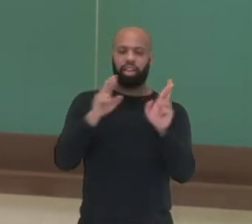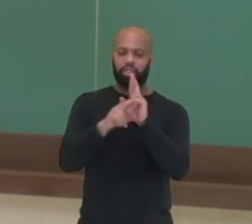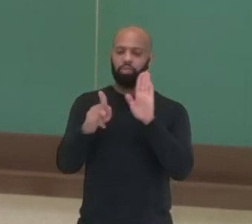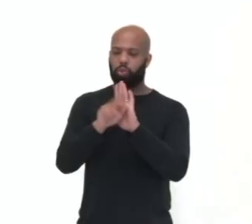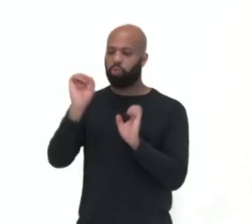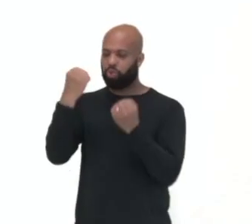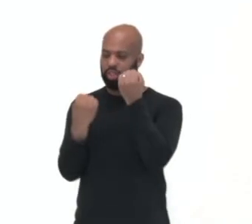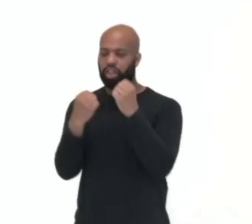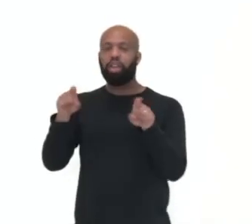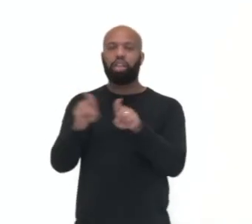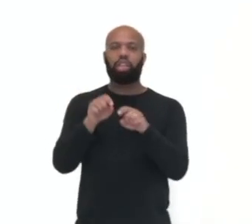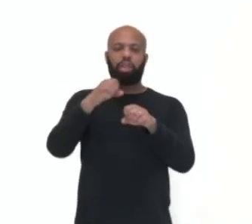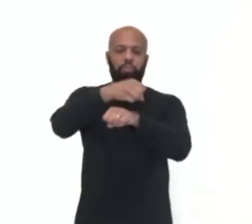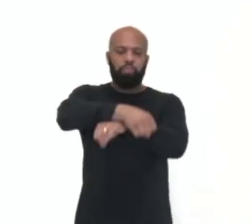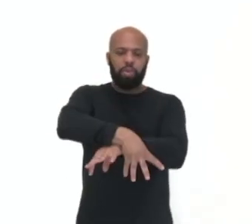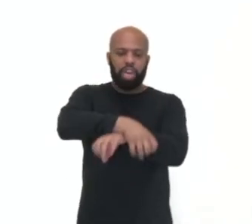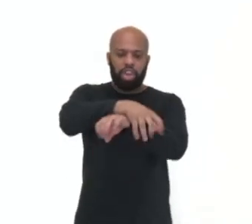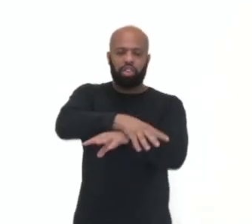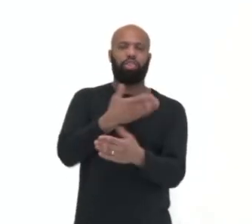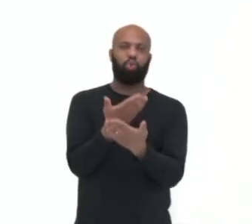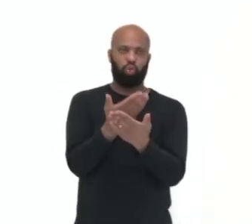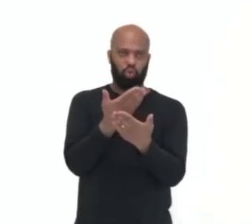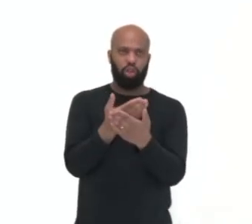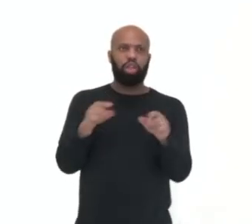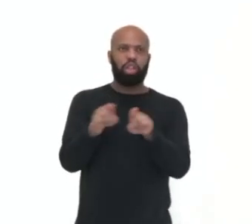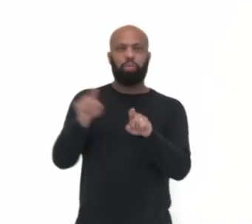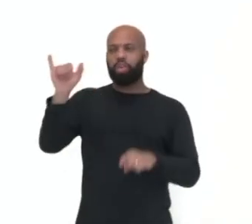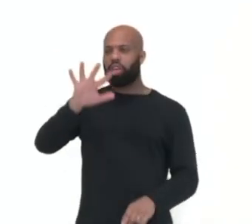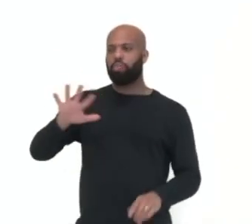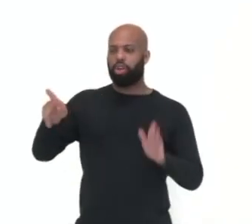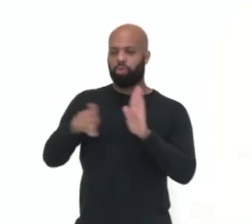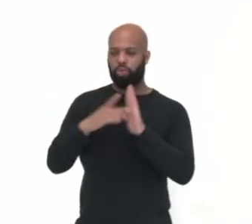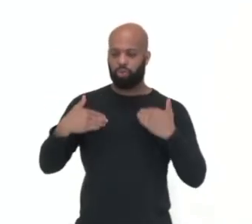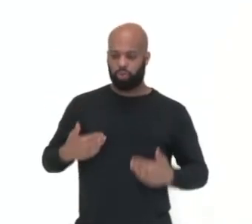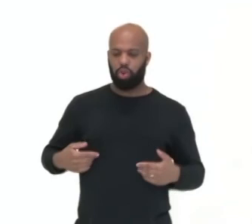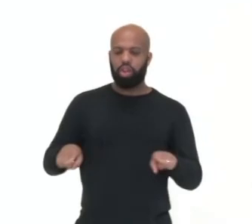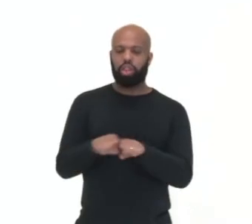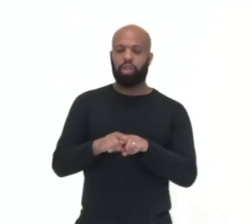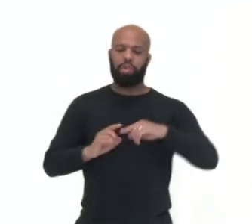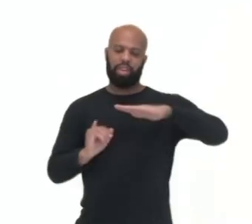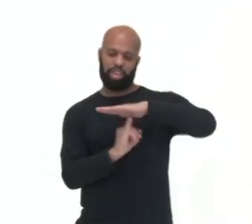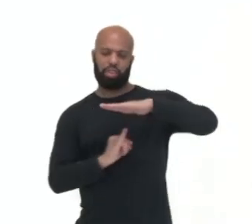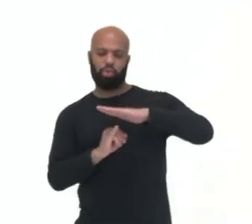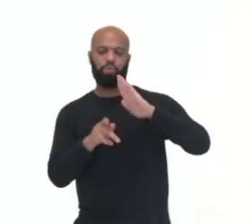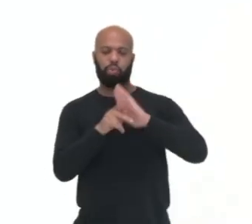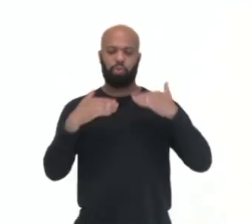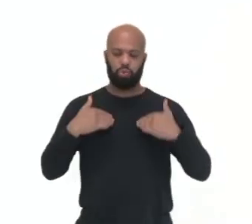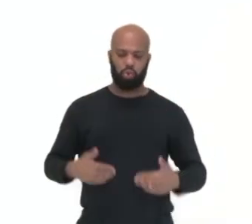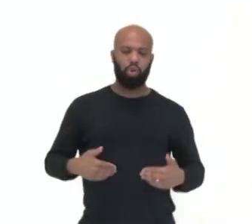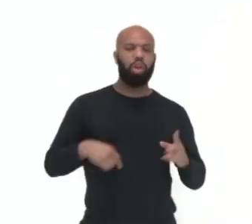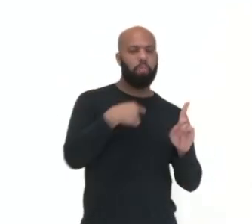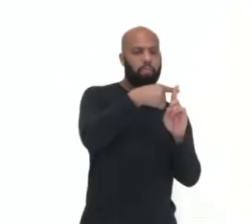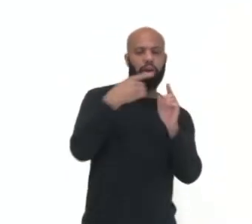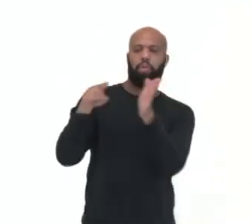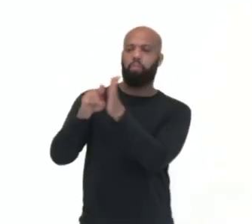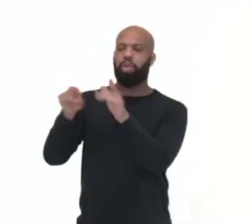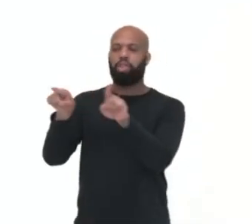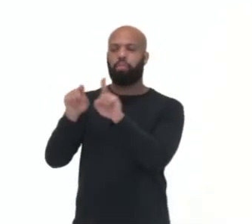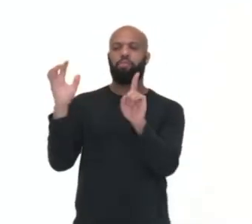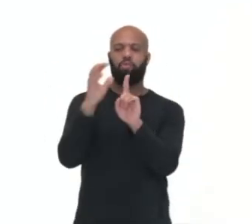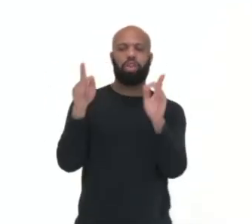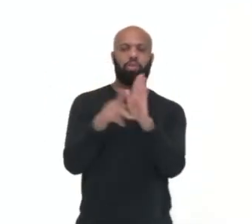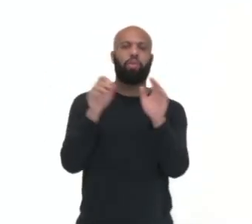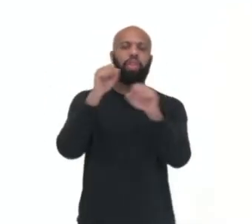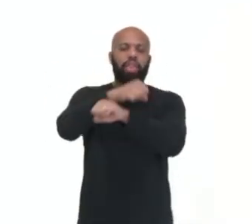os veículos midiáticos. Nós falamos sobre a mídia, a imagem corporal, o mercado do corpo, aspectos negativos e positivos na influência